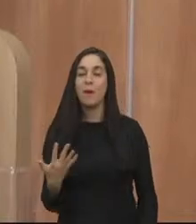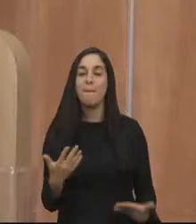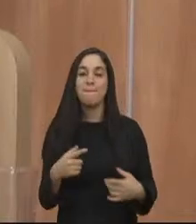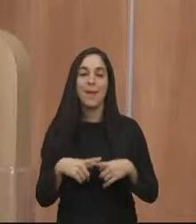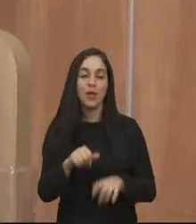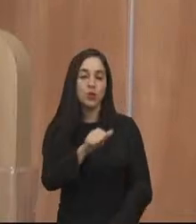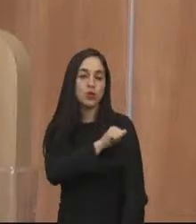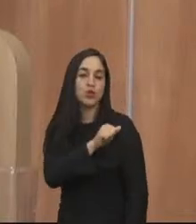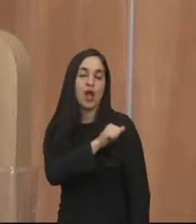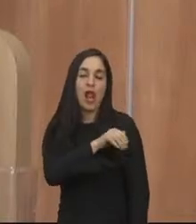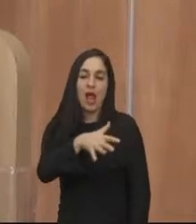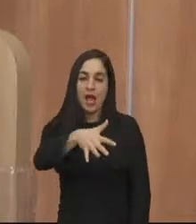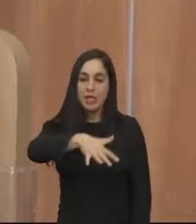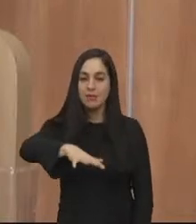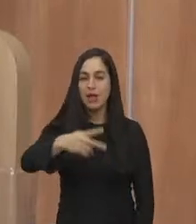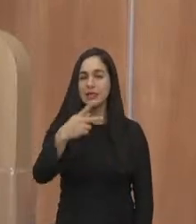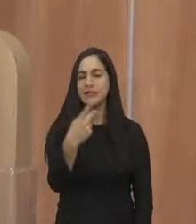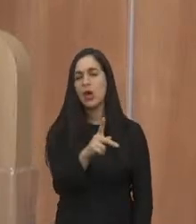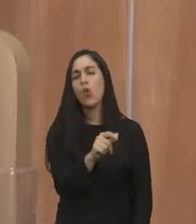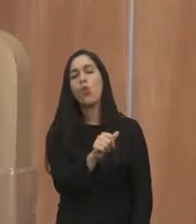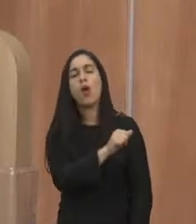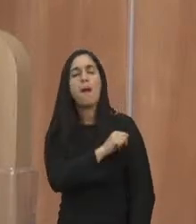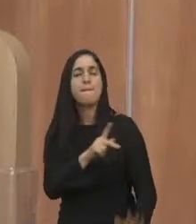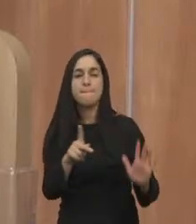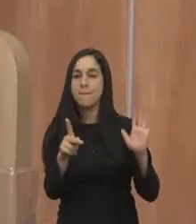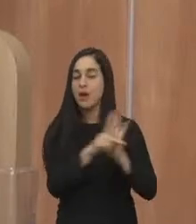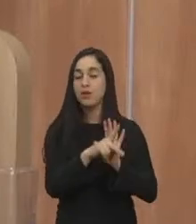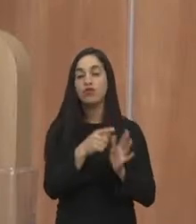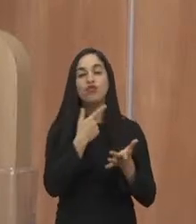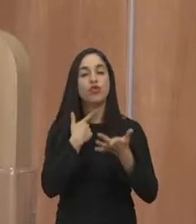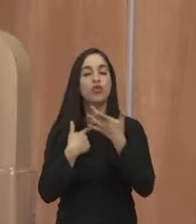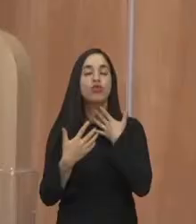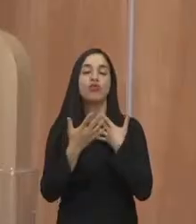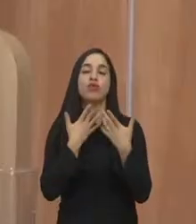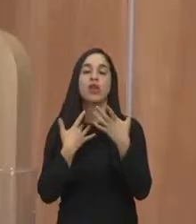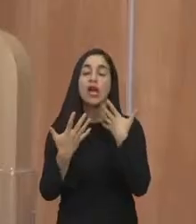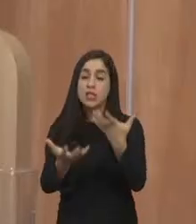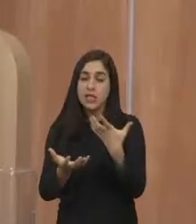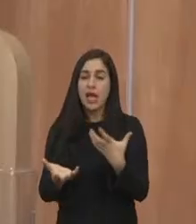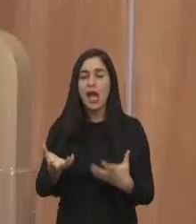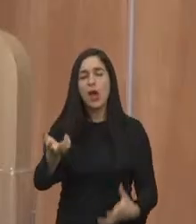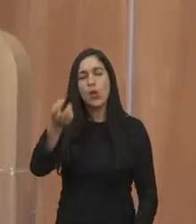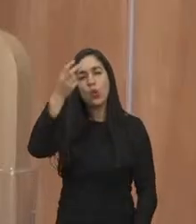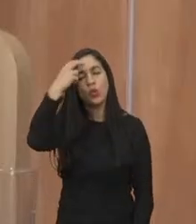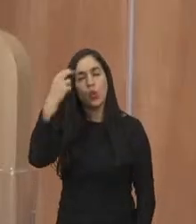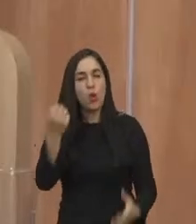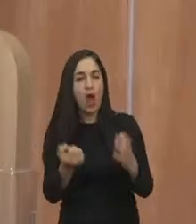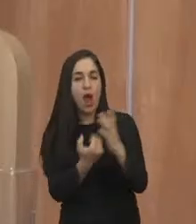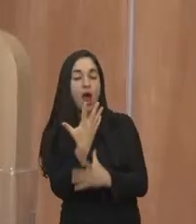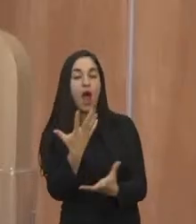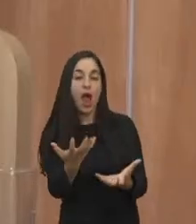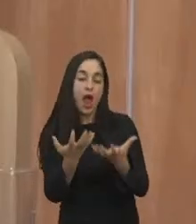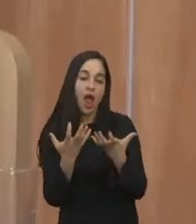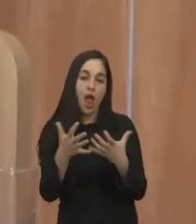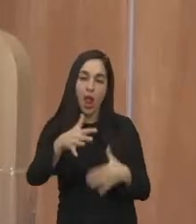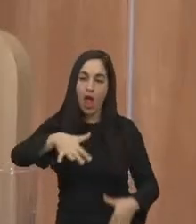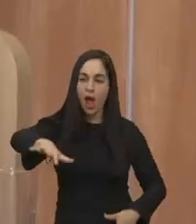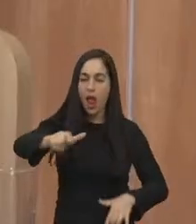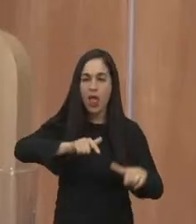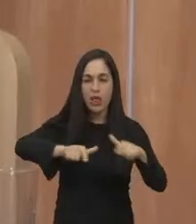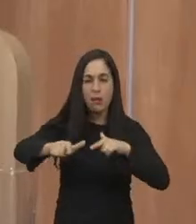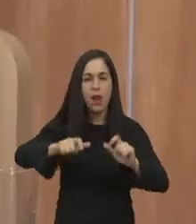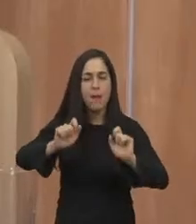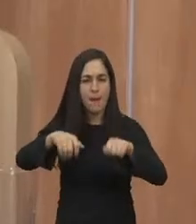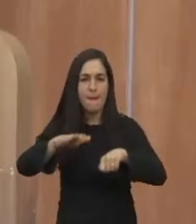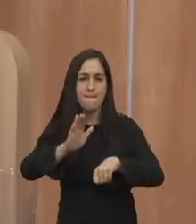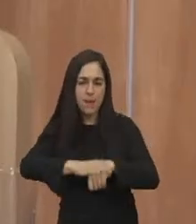esse espaço é dos alunos, né? Então, se vocês querem fazer cultura, querem trabalhar nisso no campus, né, aumentar essa